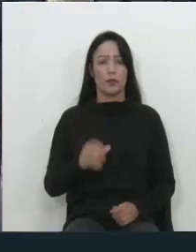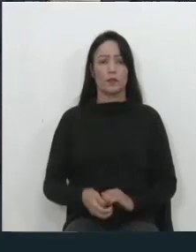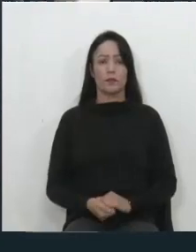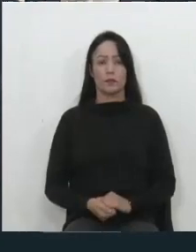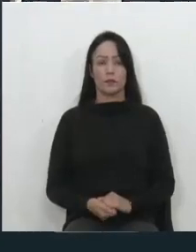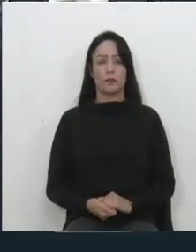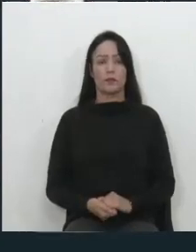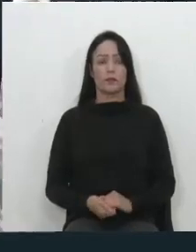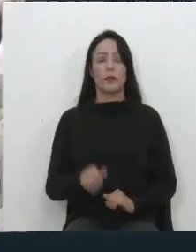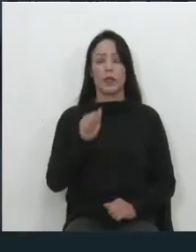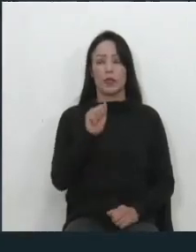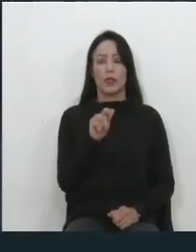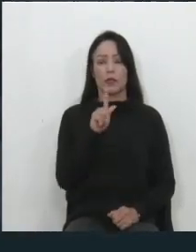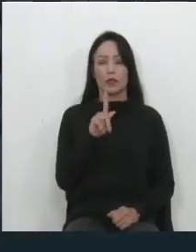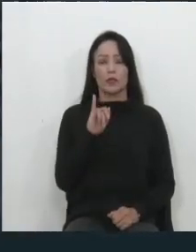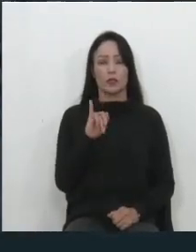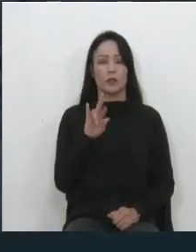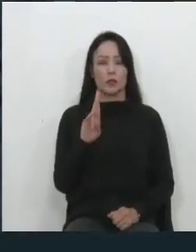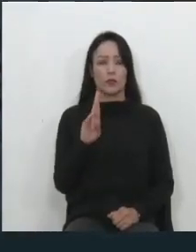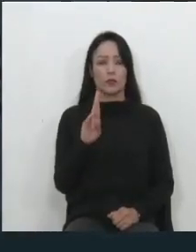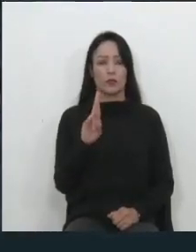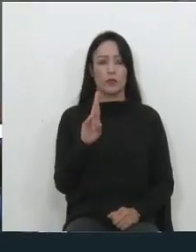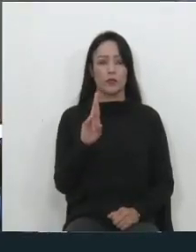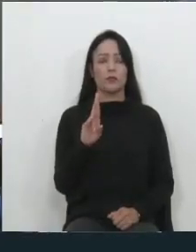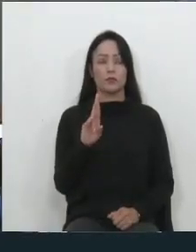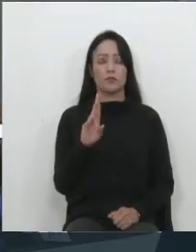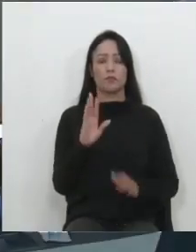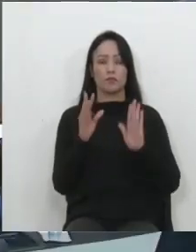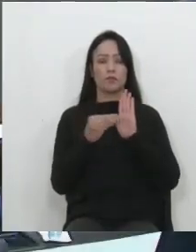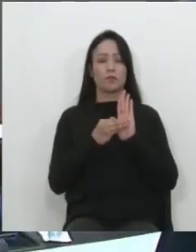Agir, não é isso? Isso. Certo, vereador, registrado. Obrigado.